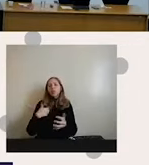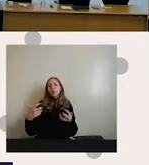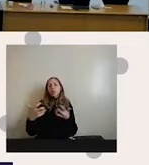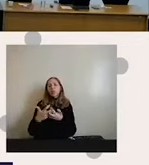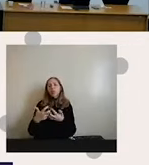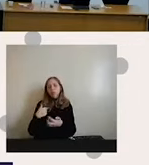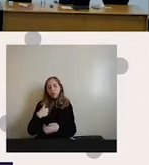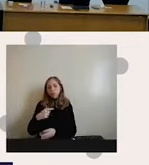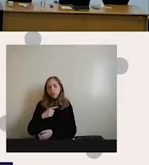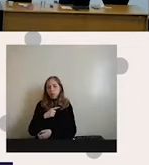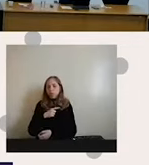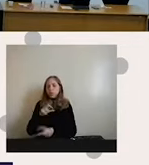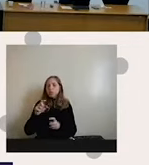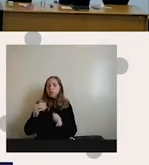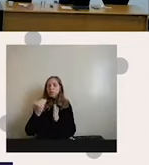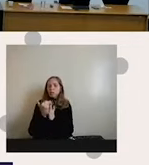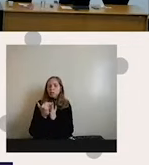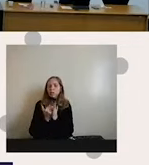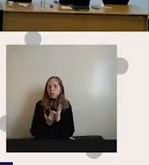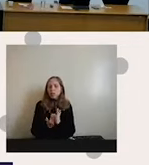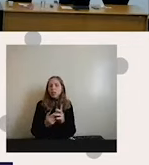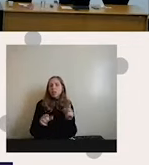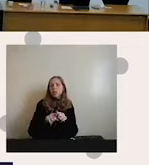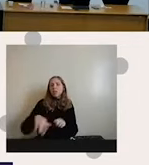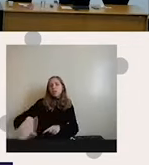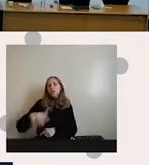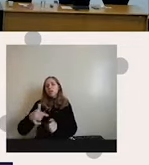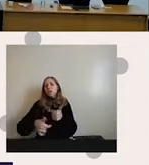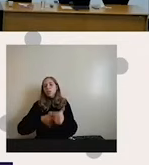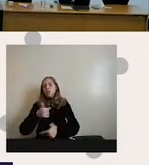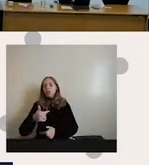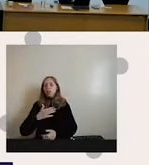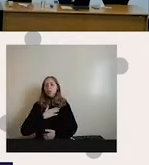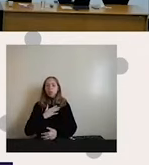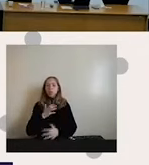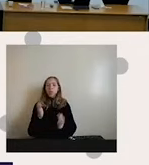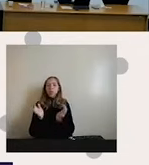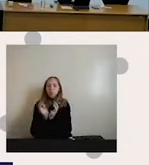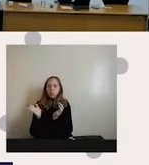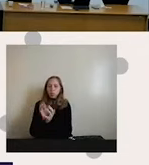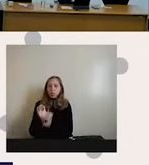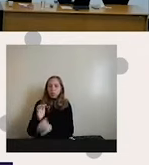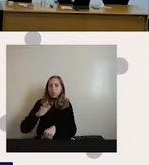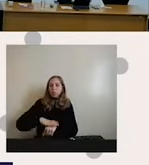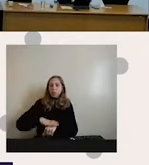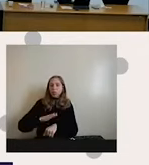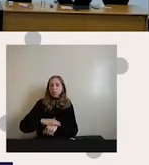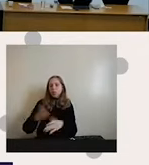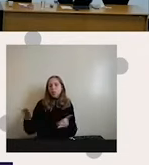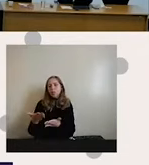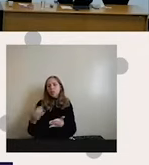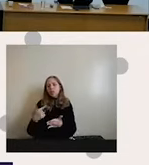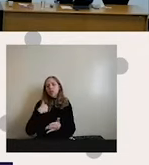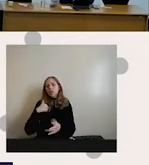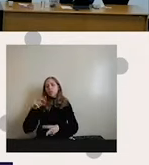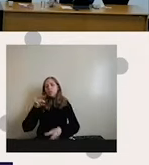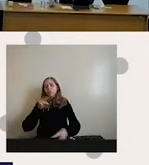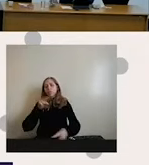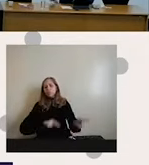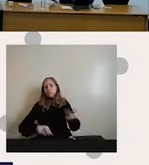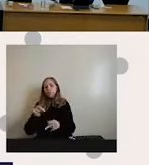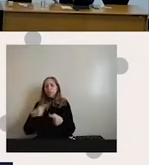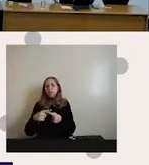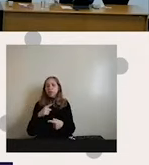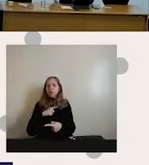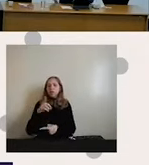relacionadas ao trabalho do Ministério da Saúde também são companheiros meus nesse momento da perícia, né? Porque lá eu tenho dados epidemiológicos